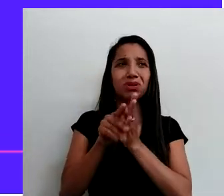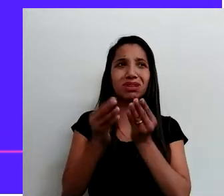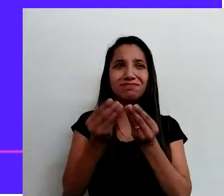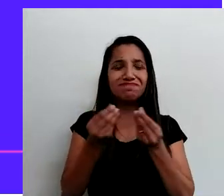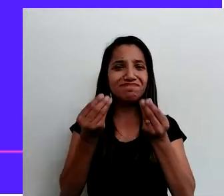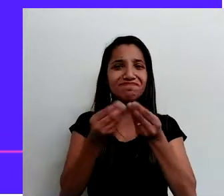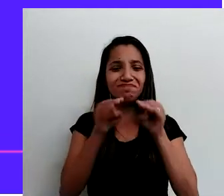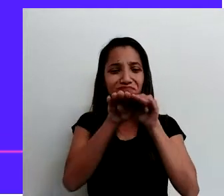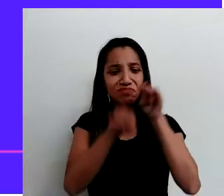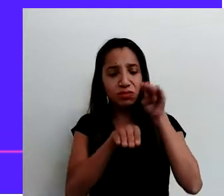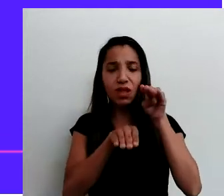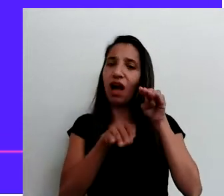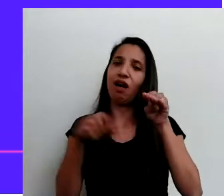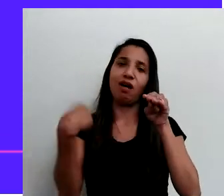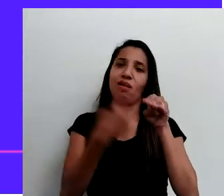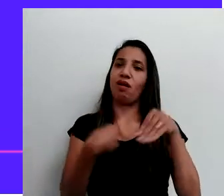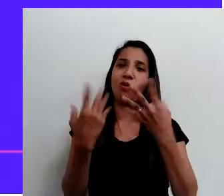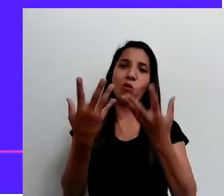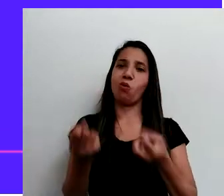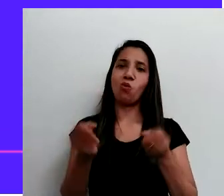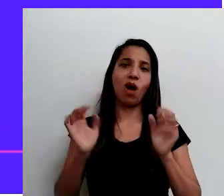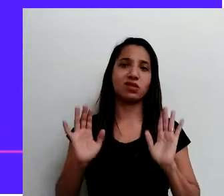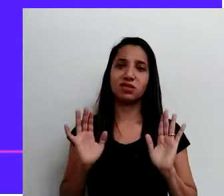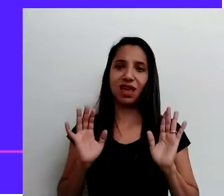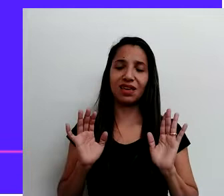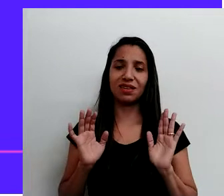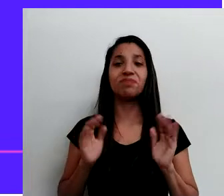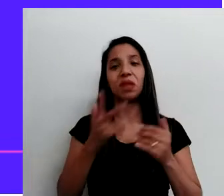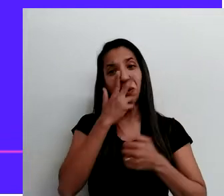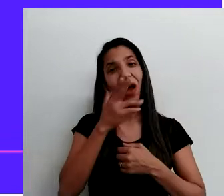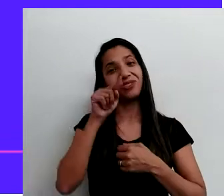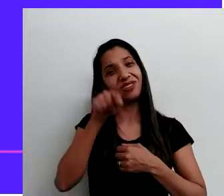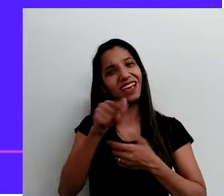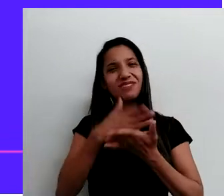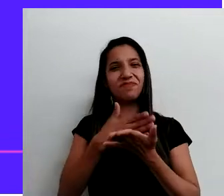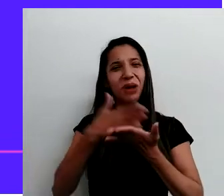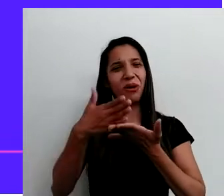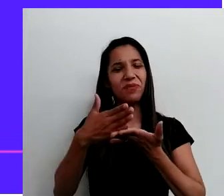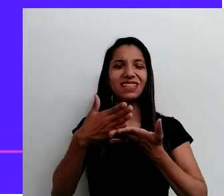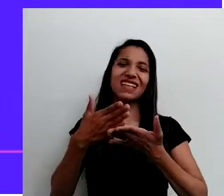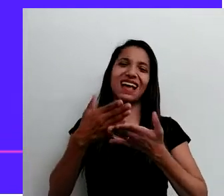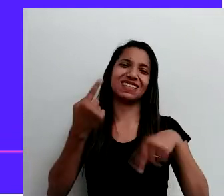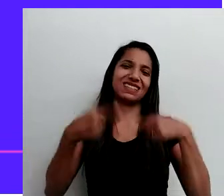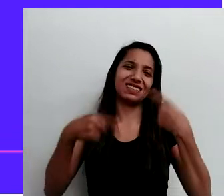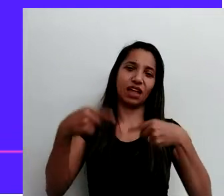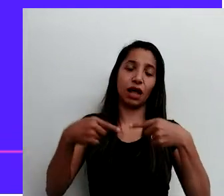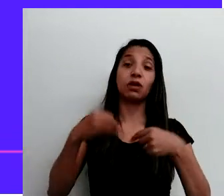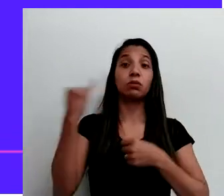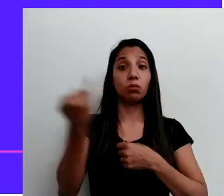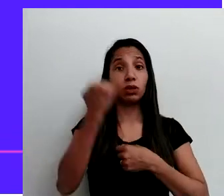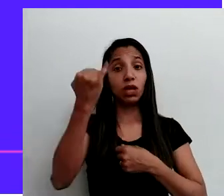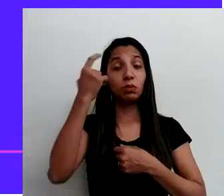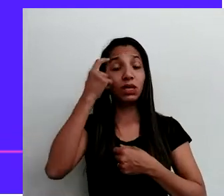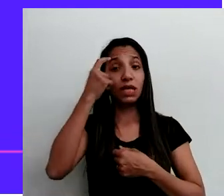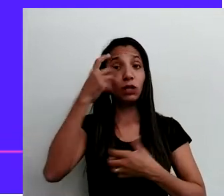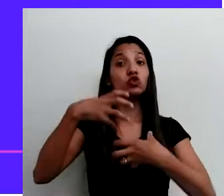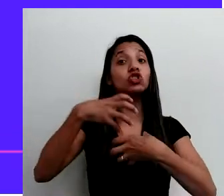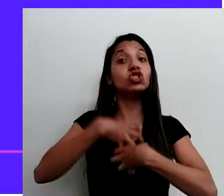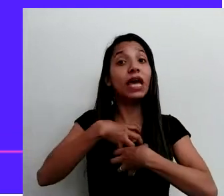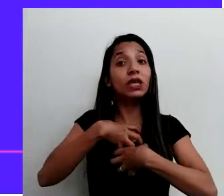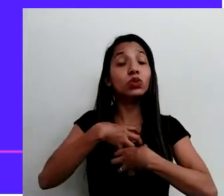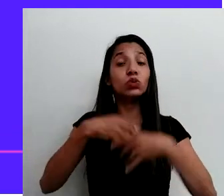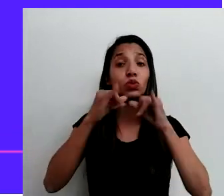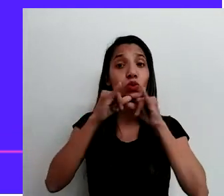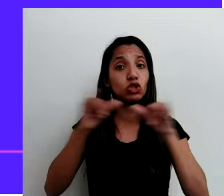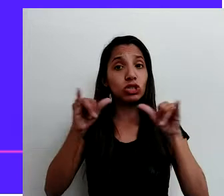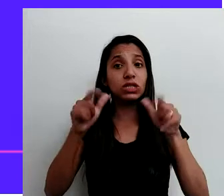gente, para começar também esse diálogo, então acho que o formato é importante, alcançar os públicos sabendo que a gente não